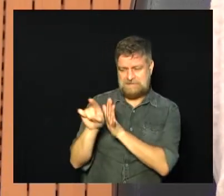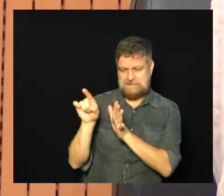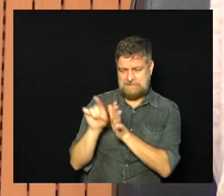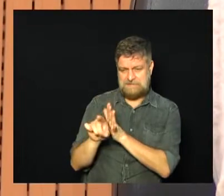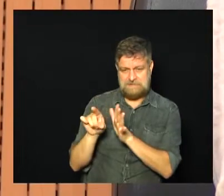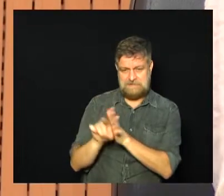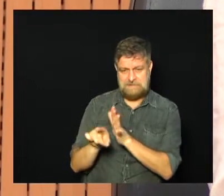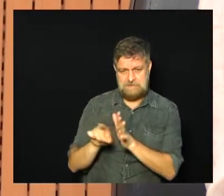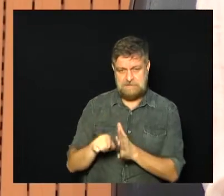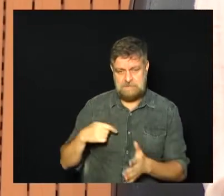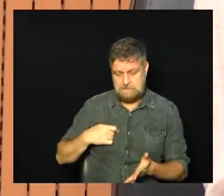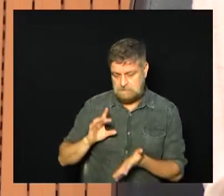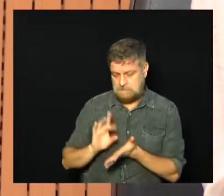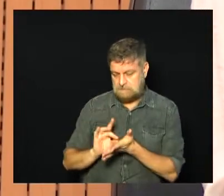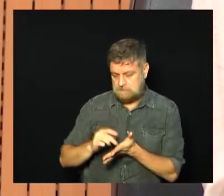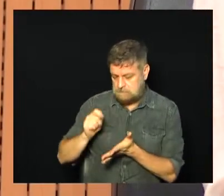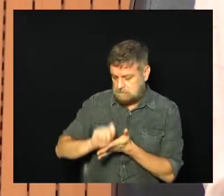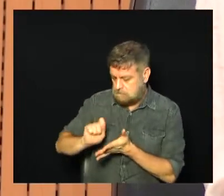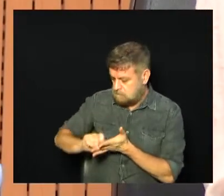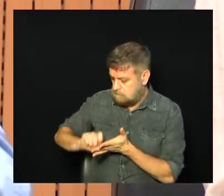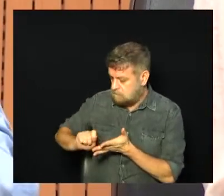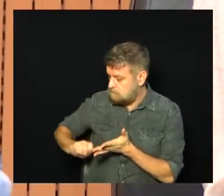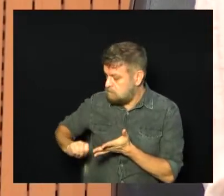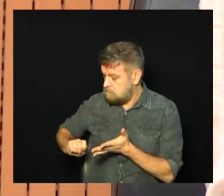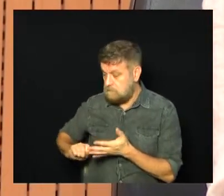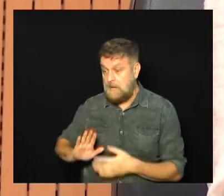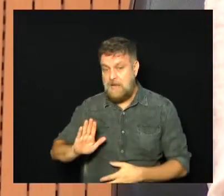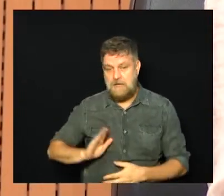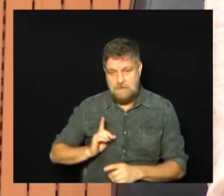tinha anotado aqui, agora eu me perdi. Está aqui.